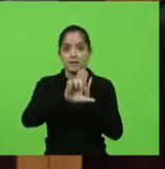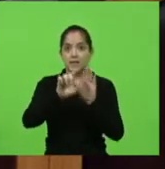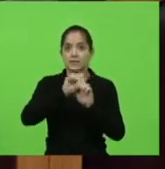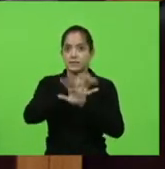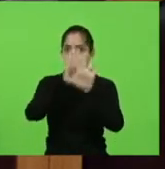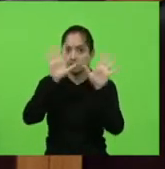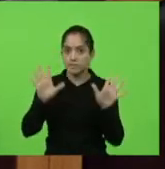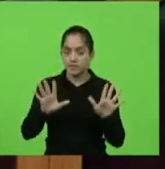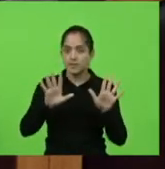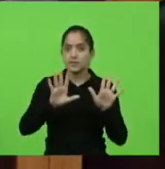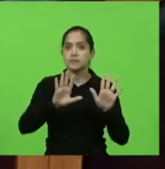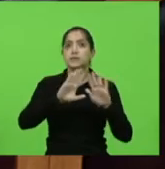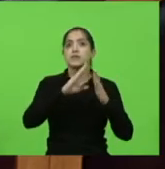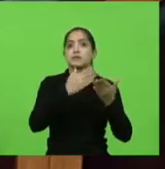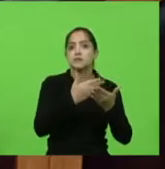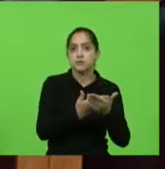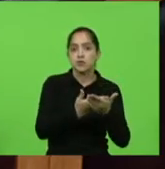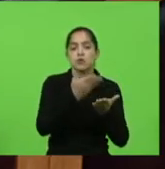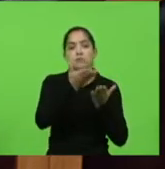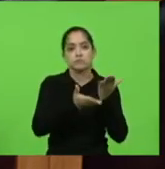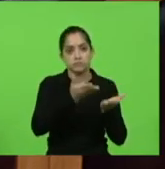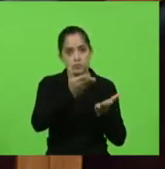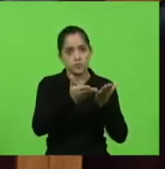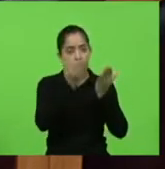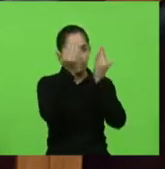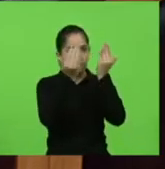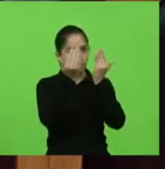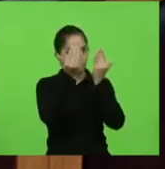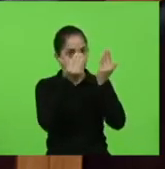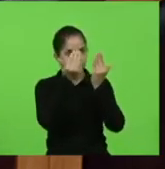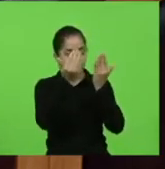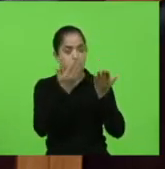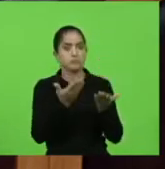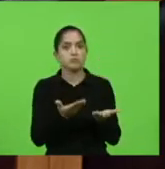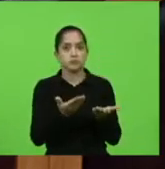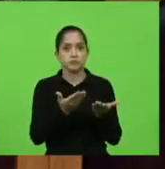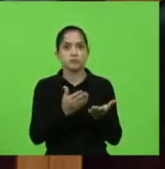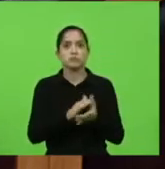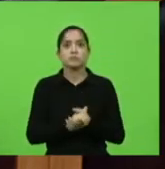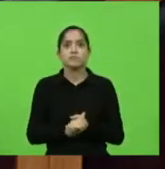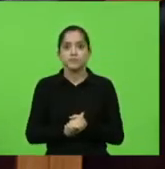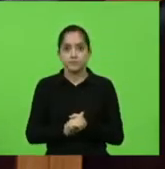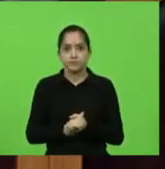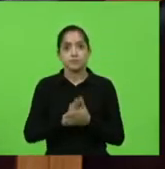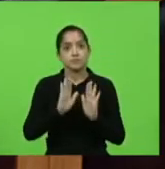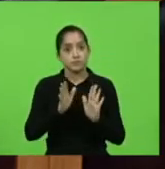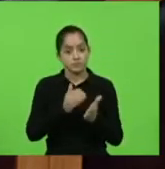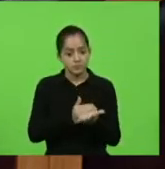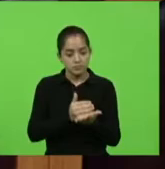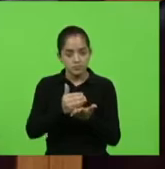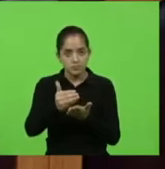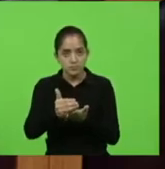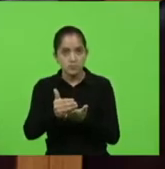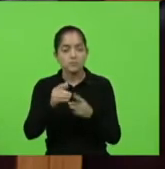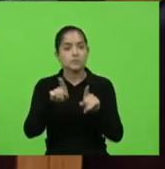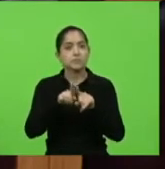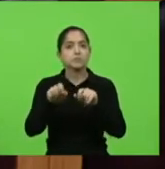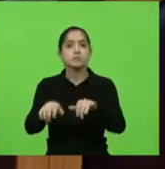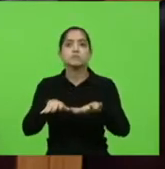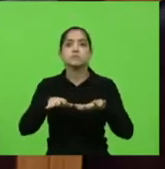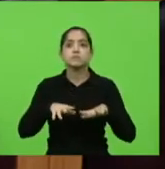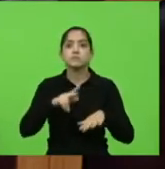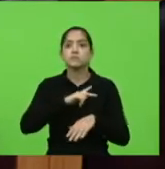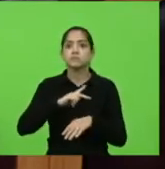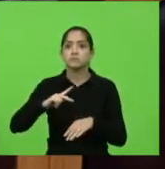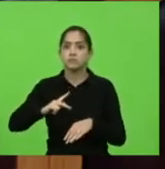já aprovada, atendimento psicológico para as vítimas, né, de saudade já iniciado, audiência na Comissão de